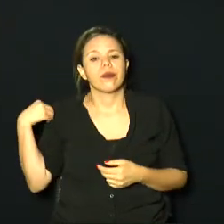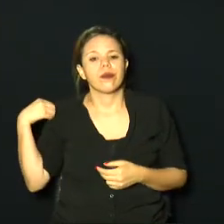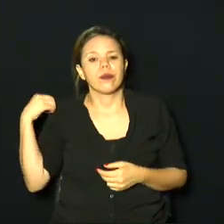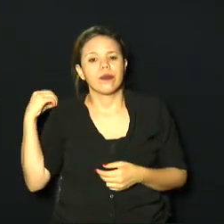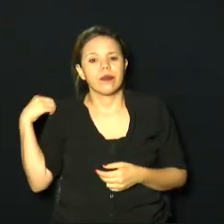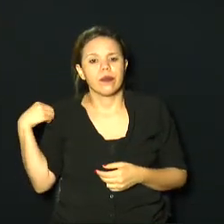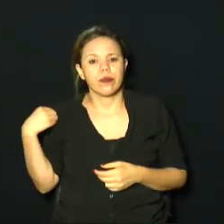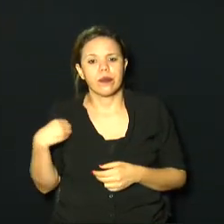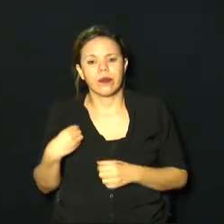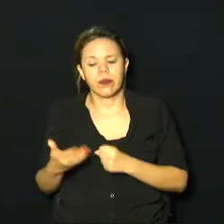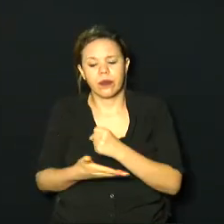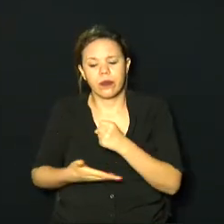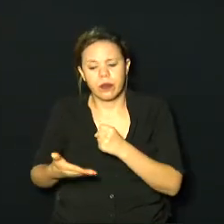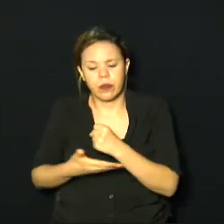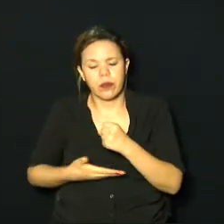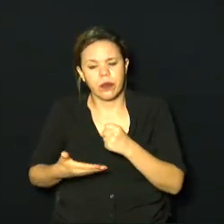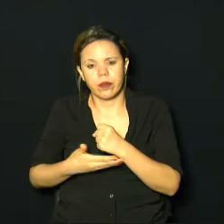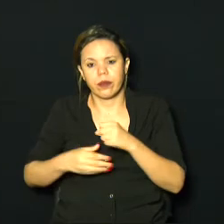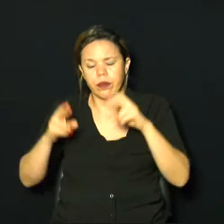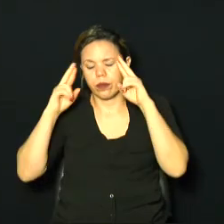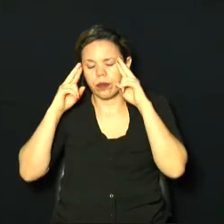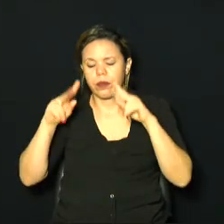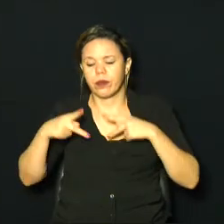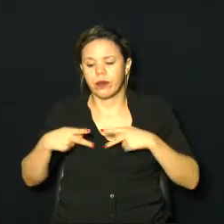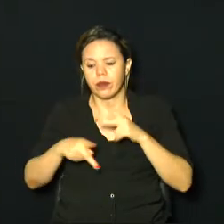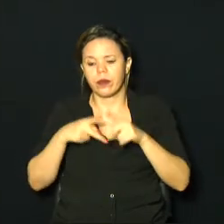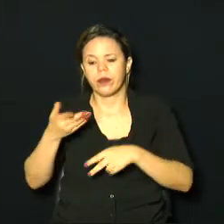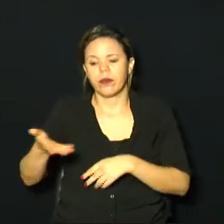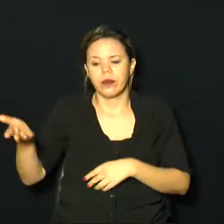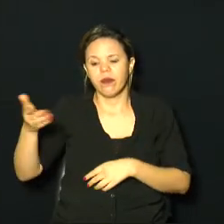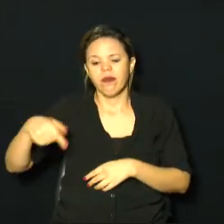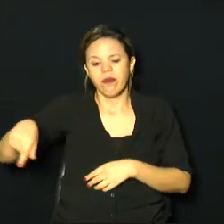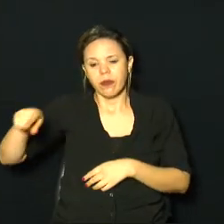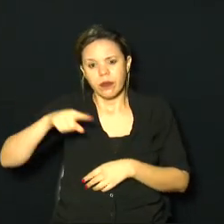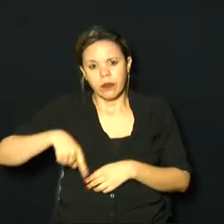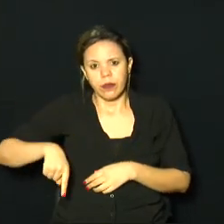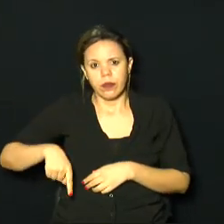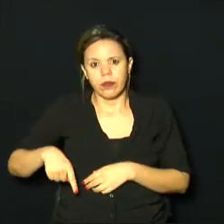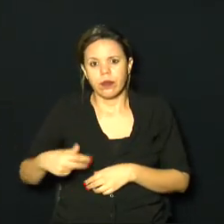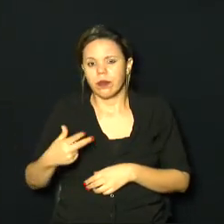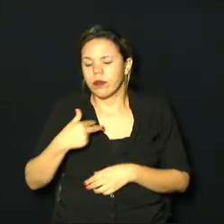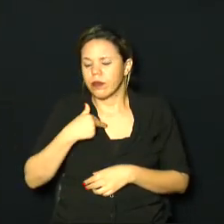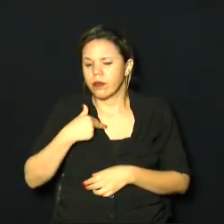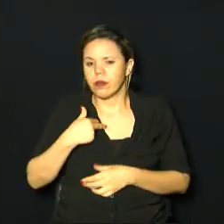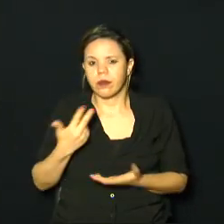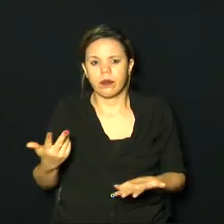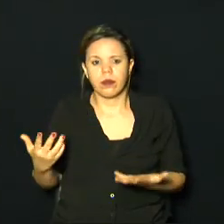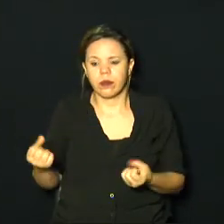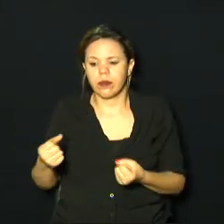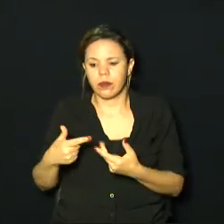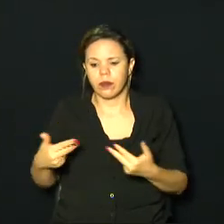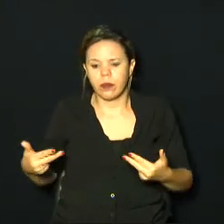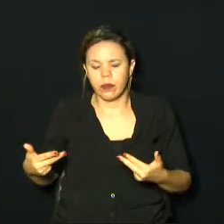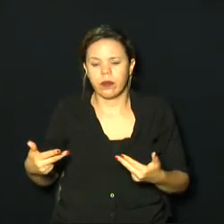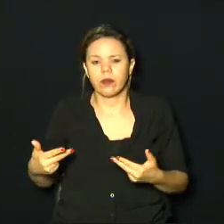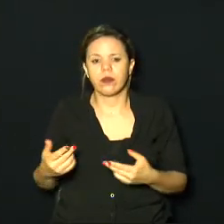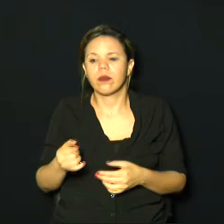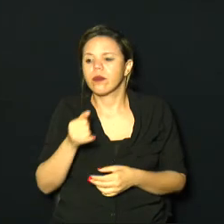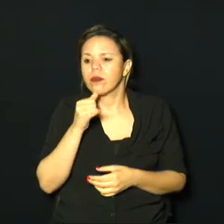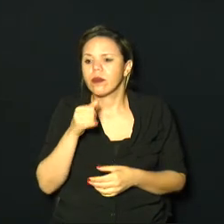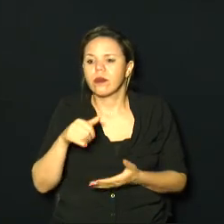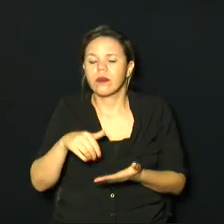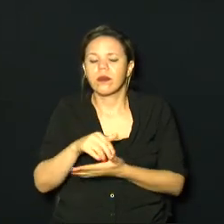é o elemento base da dignidade humana para essas pessoas, e é inadmissível que a gente tenha uma reintegração de posse